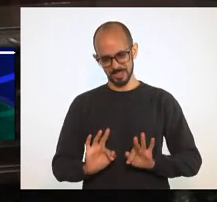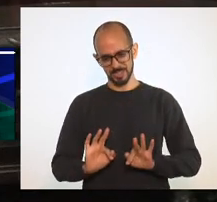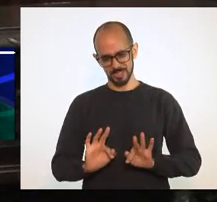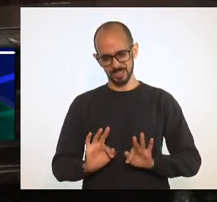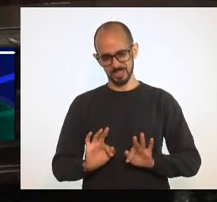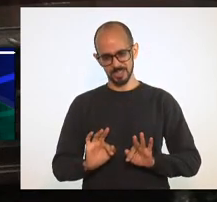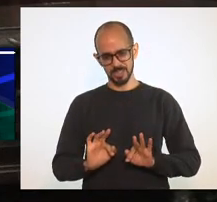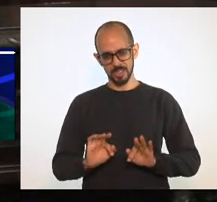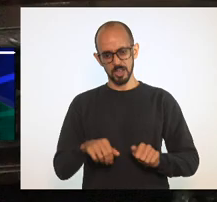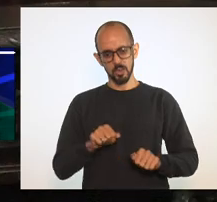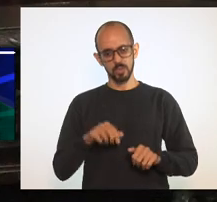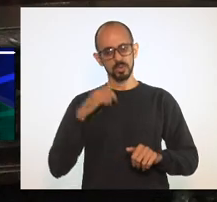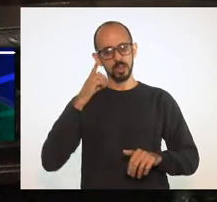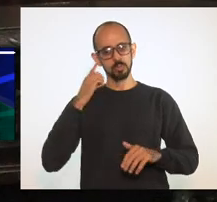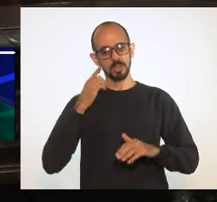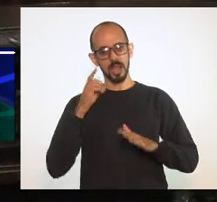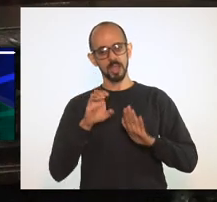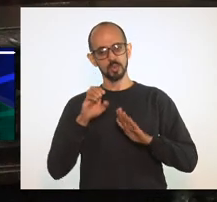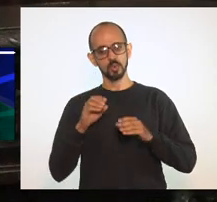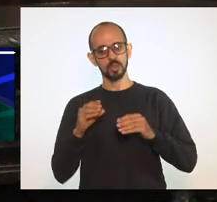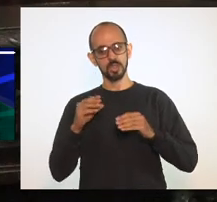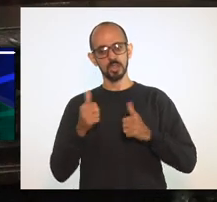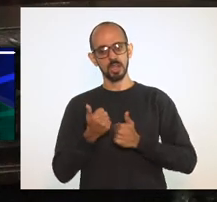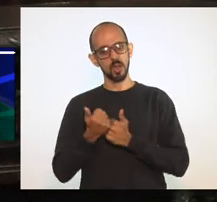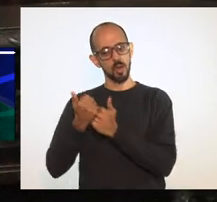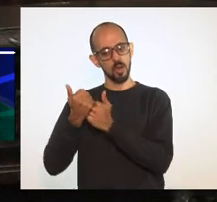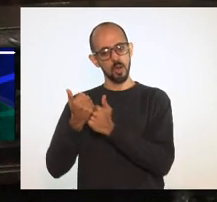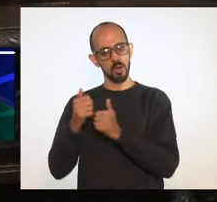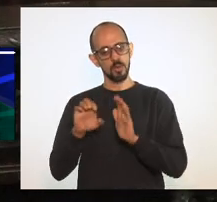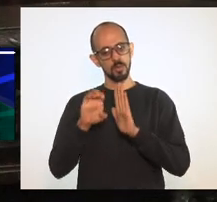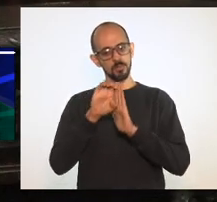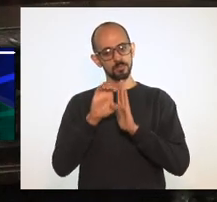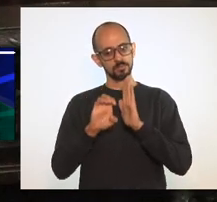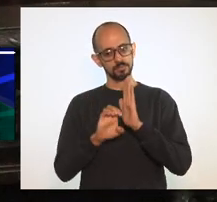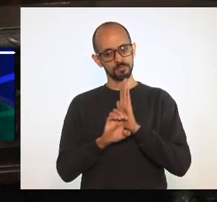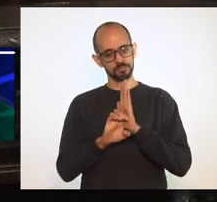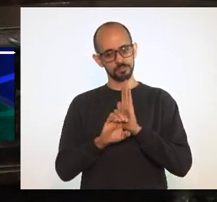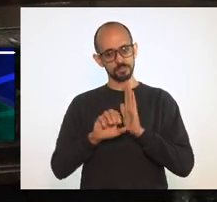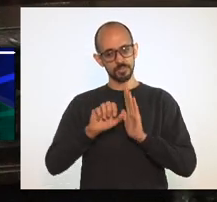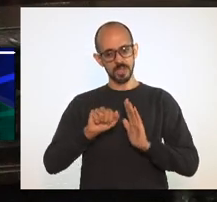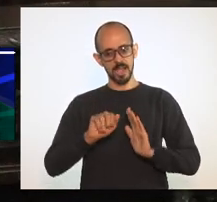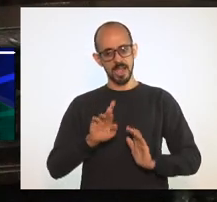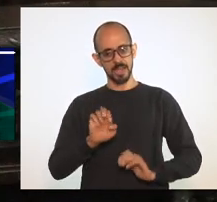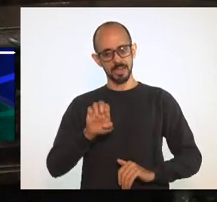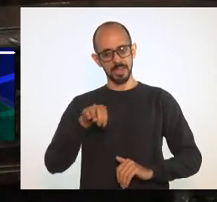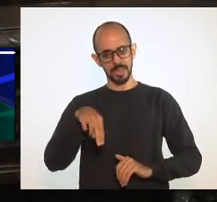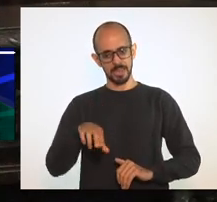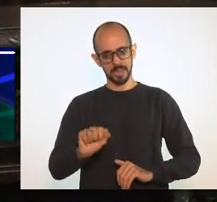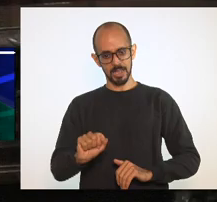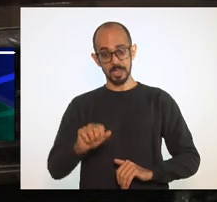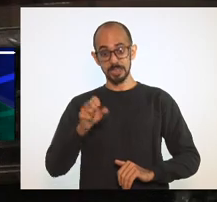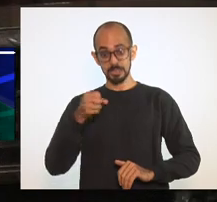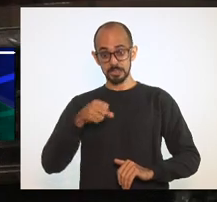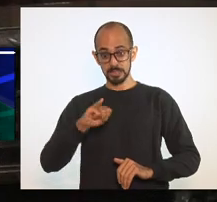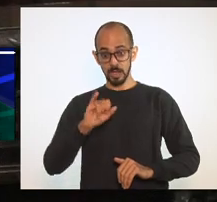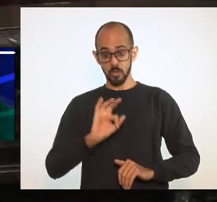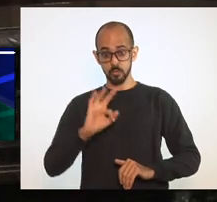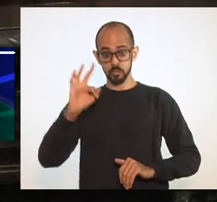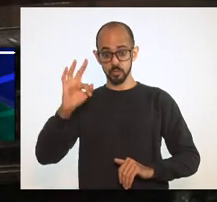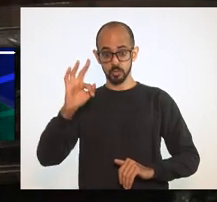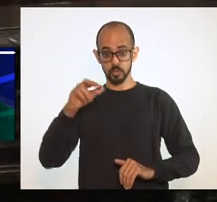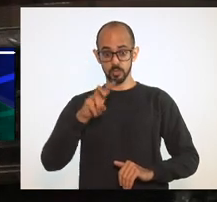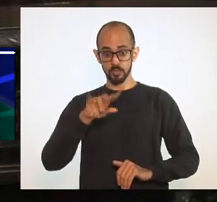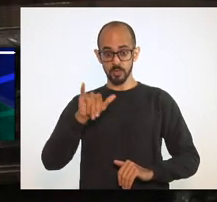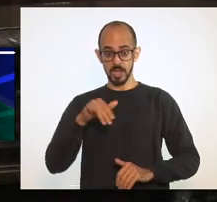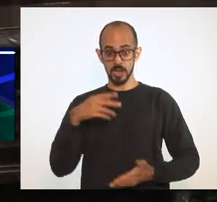emenda, dando o toque final, não é? Uma arena, se assim for chamada, deverá continuar sendo chamada de Arena